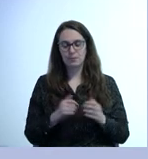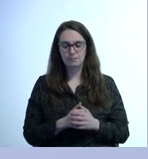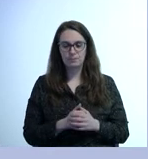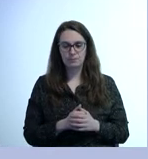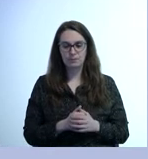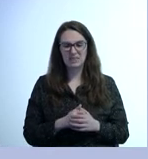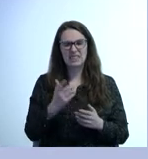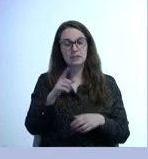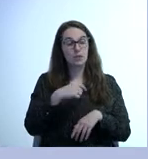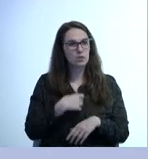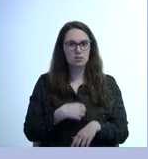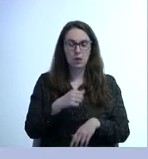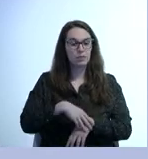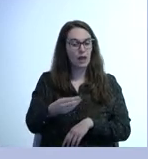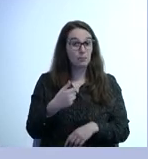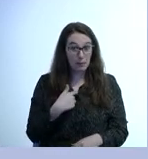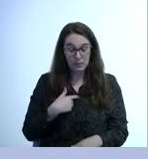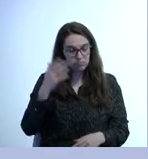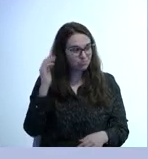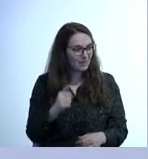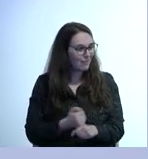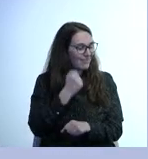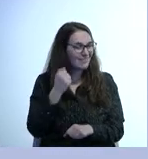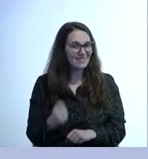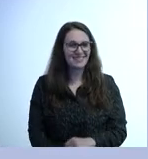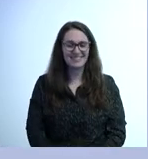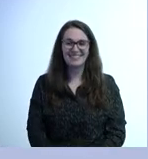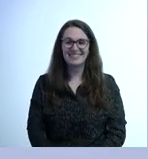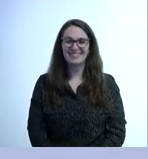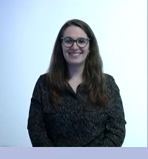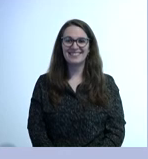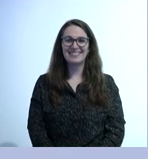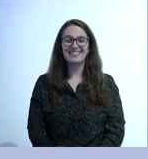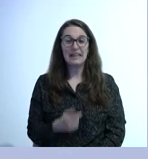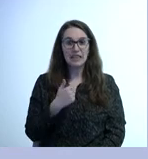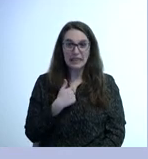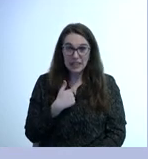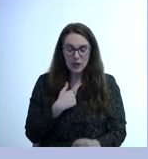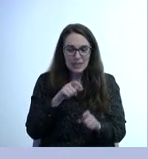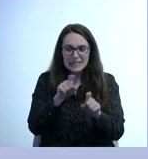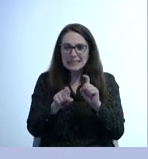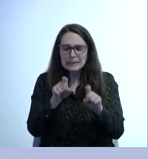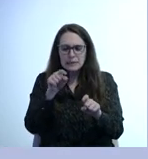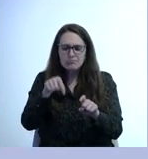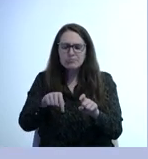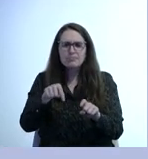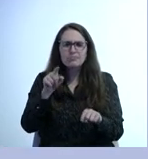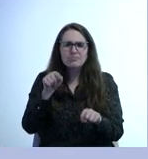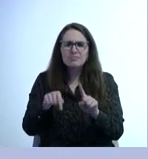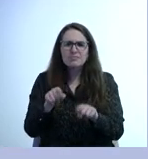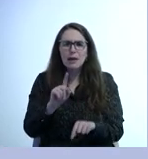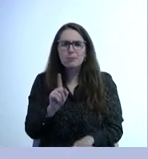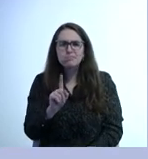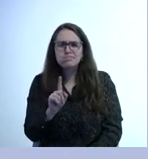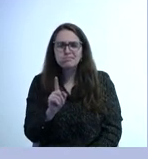tivesse chegado tarde para mim e eu não consigo carregar devidamente nos botões,